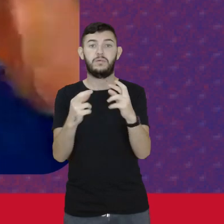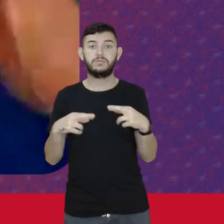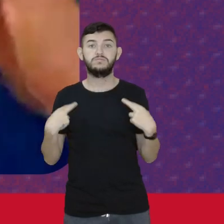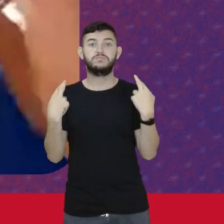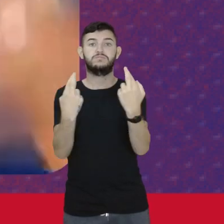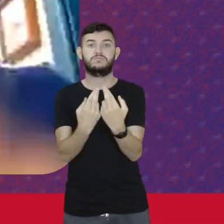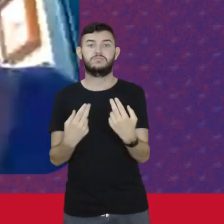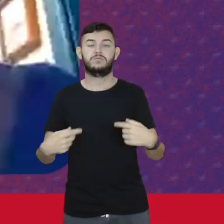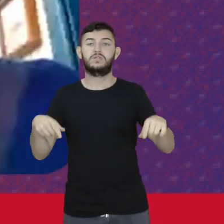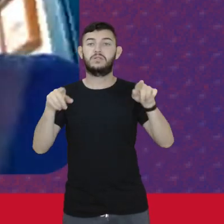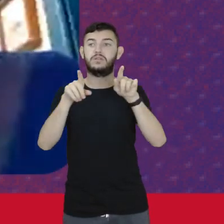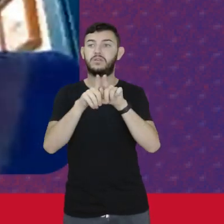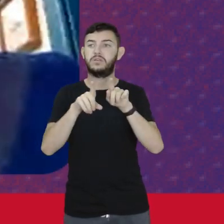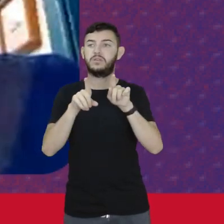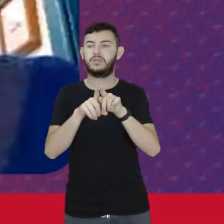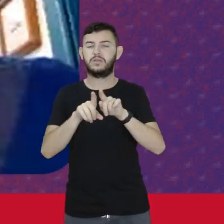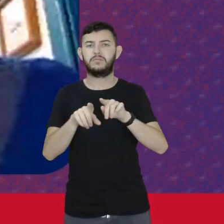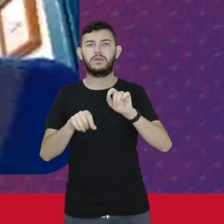e fizemos